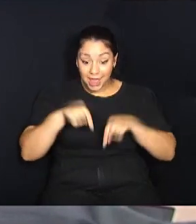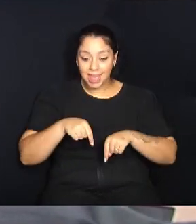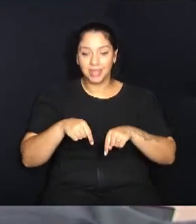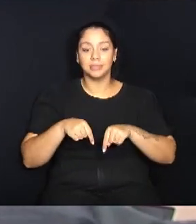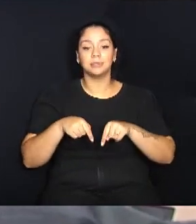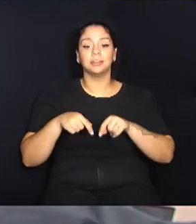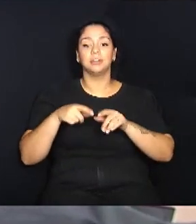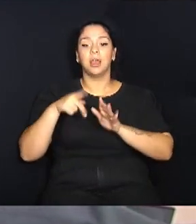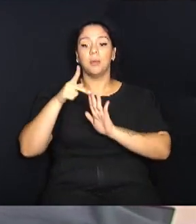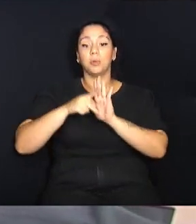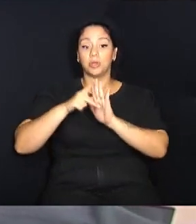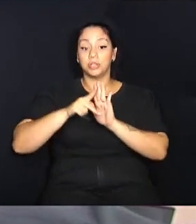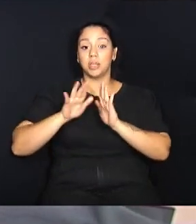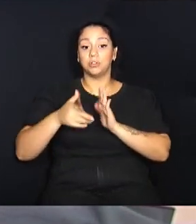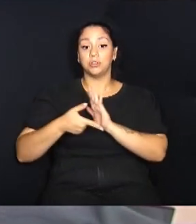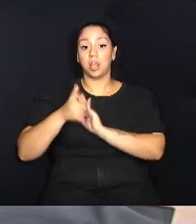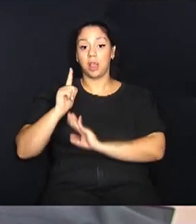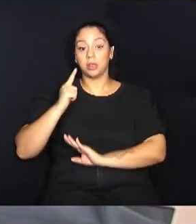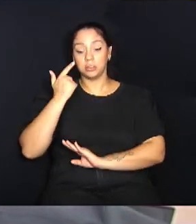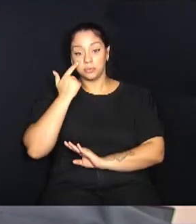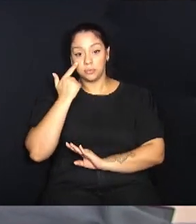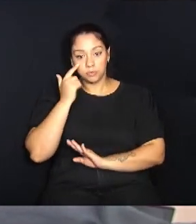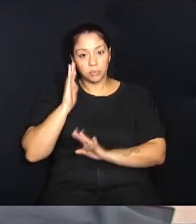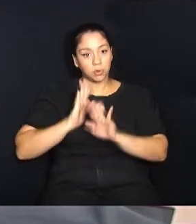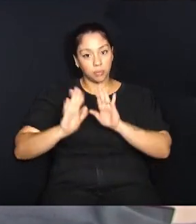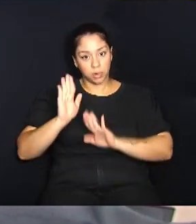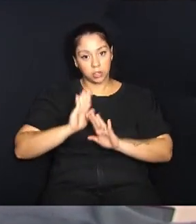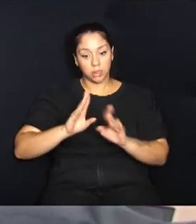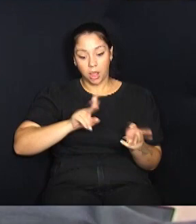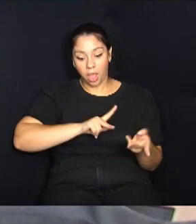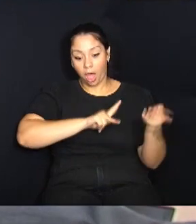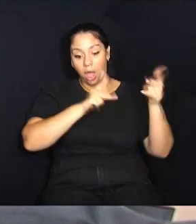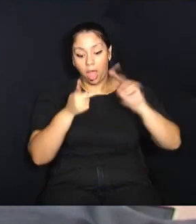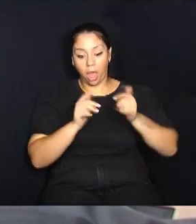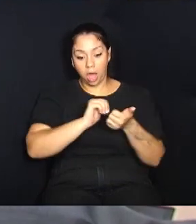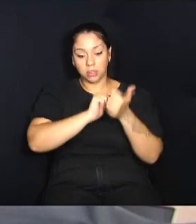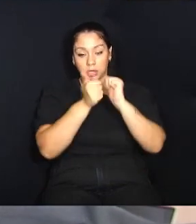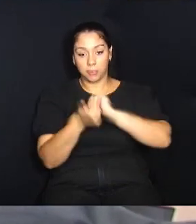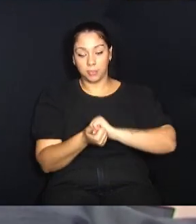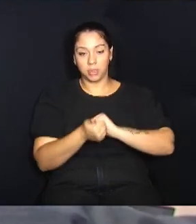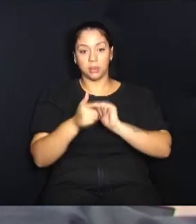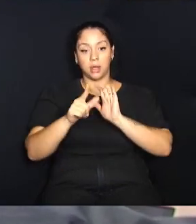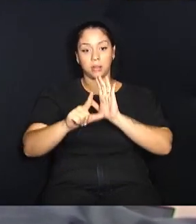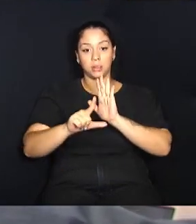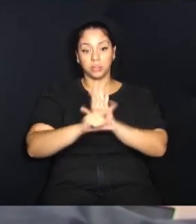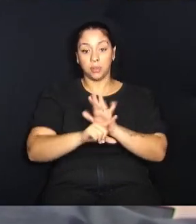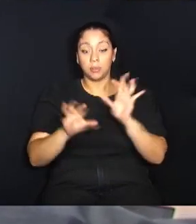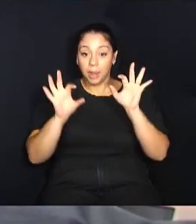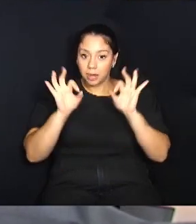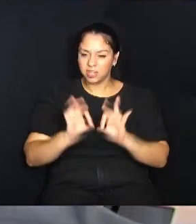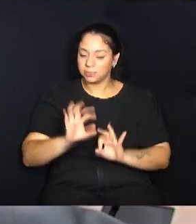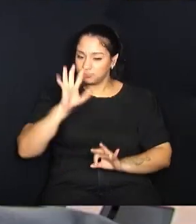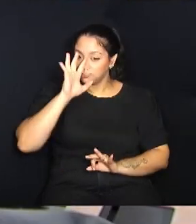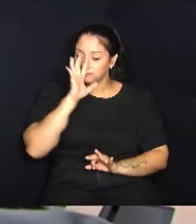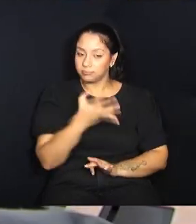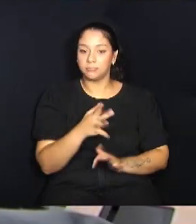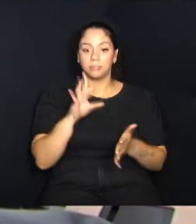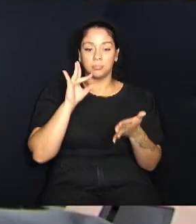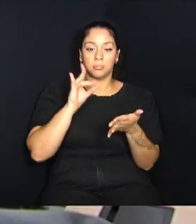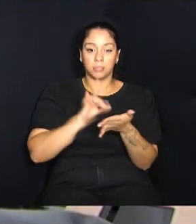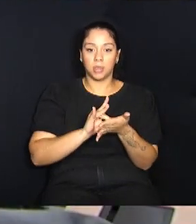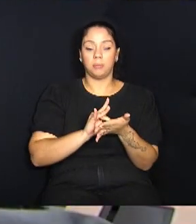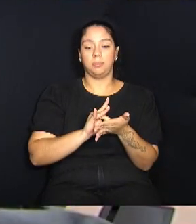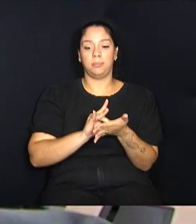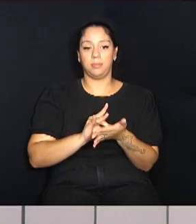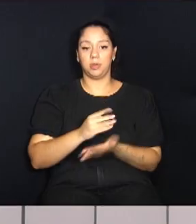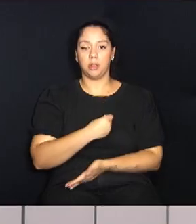cuidado, obviamente, de trazer, de adaptar a nossa legislação para que realmente ele tenha eficácia, para que ele seja aplicado na vida real.